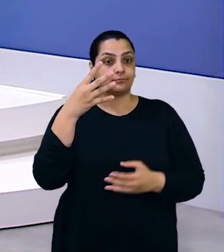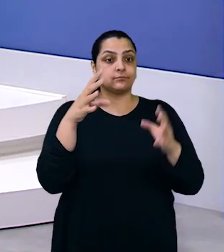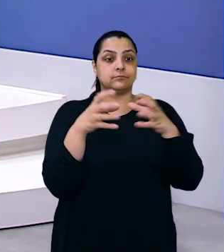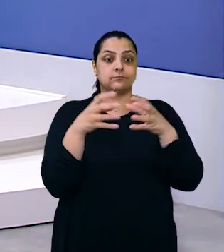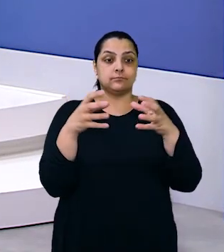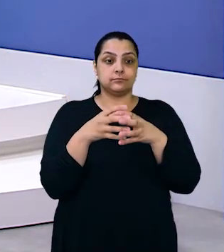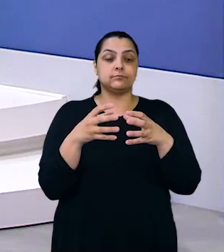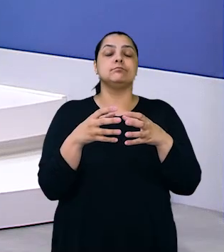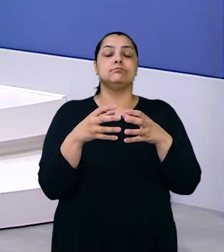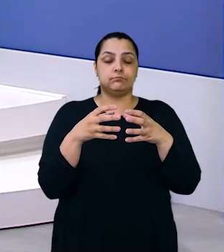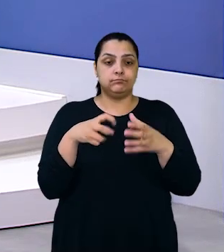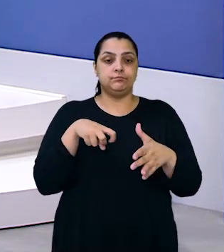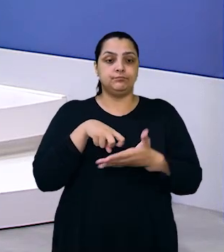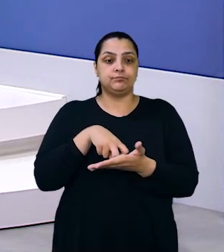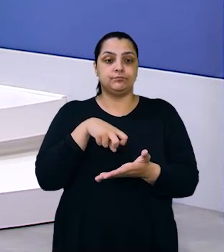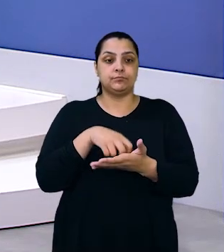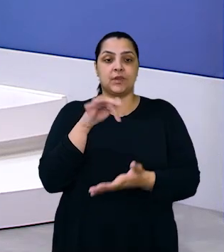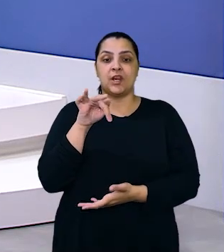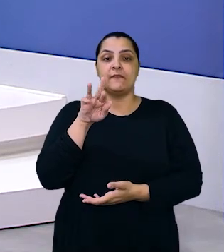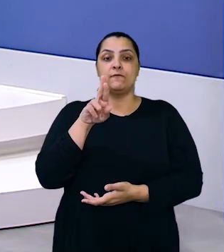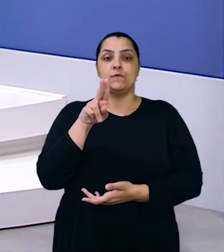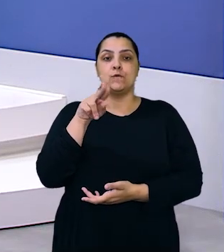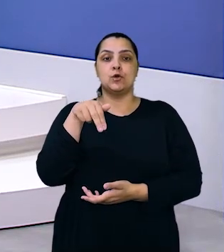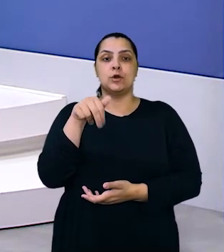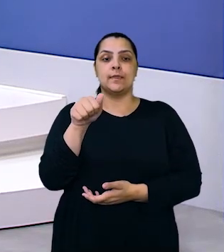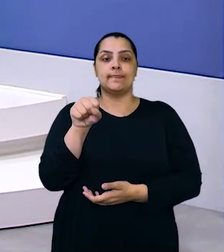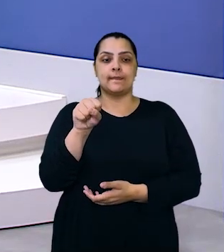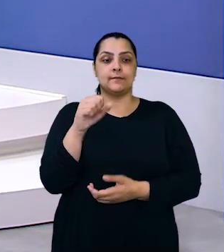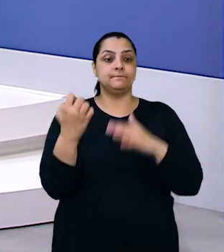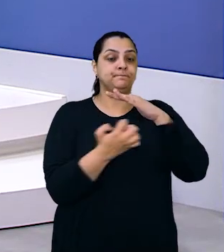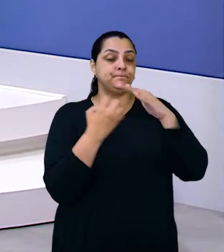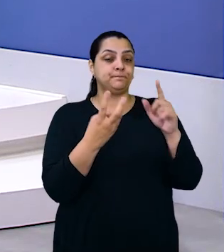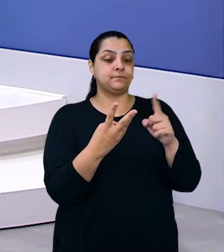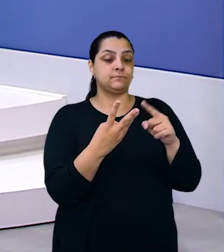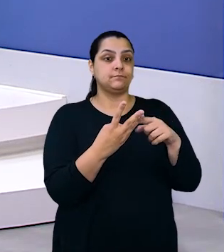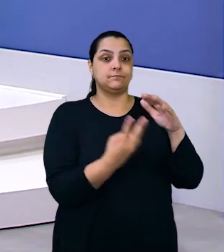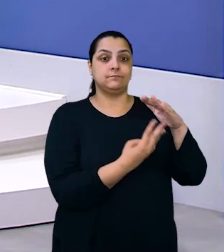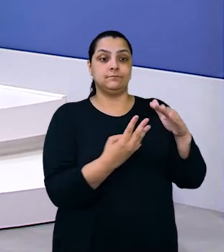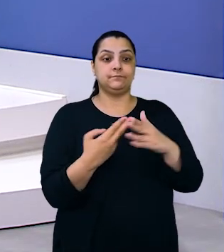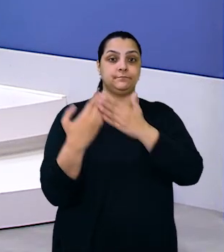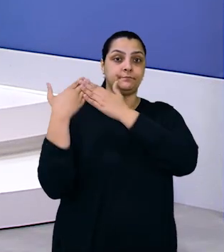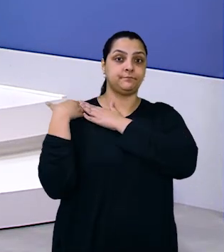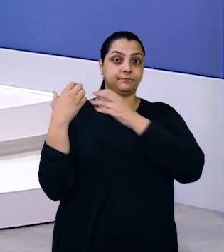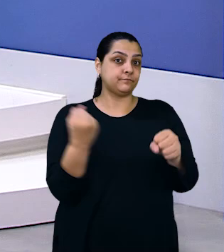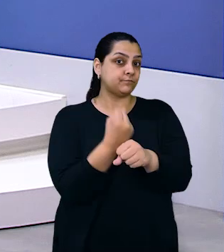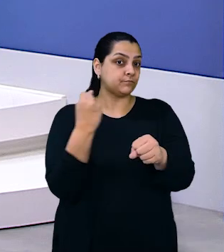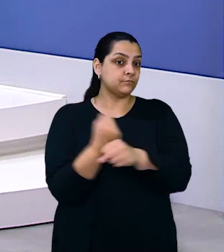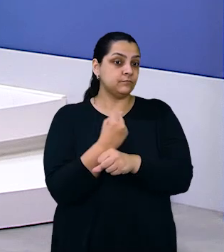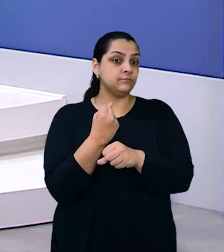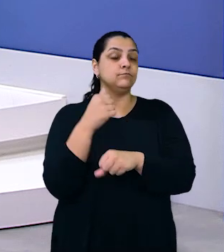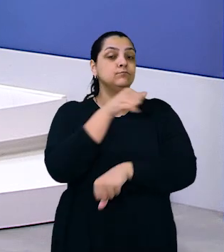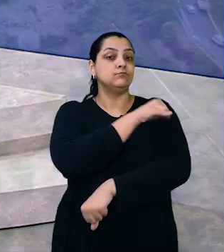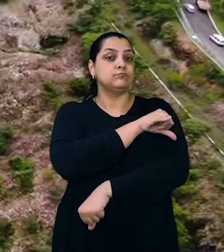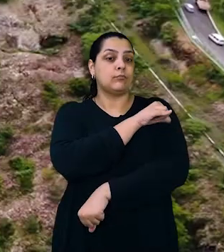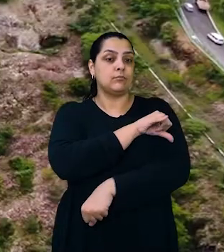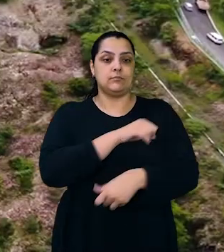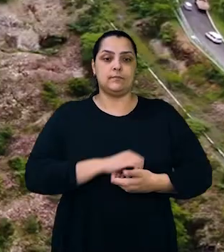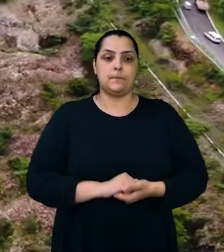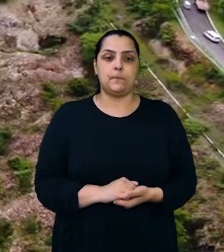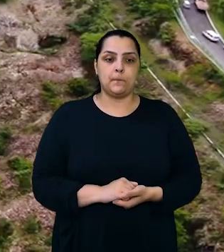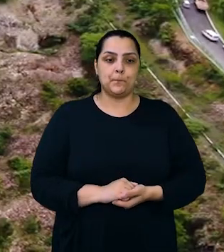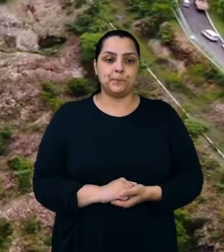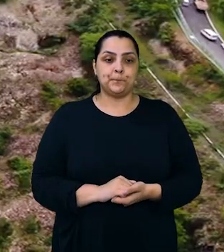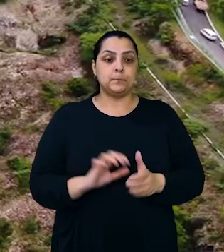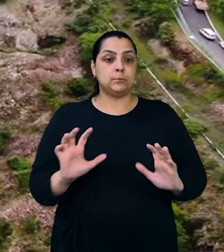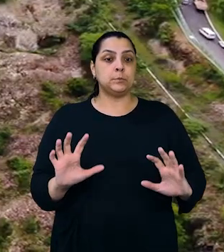condenação solidária da Furnas Centrais Elétricas e da empresa terceirizada responsável pela obra no Rio de Janeiro.